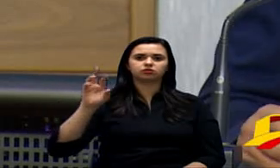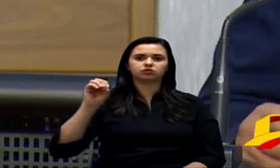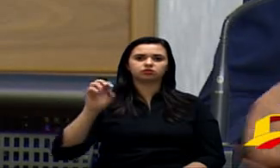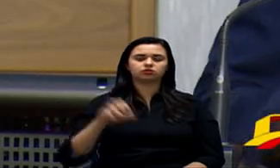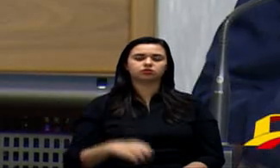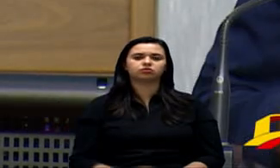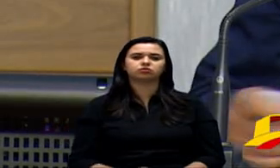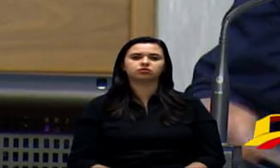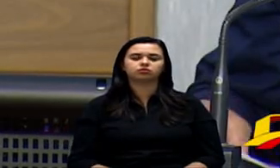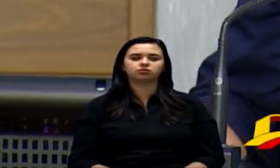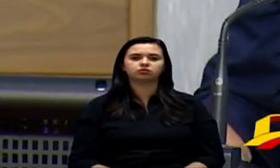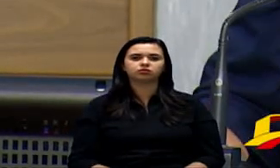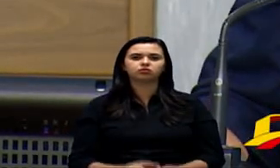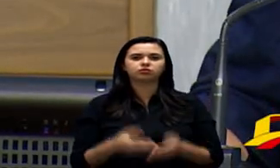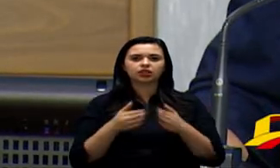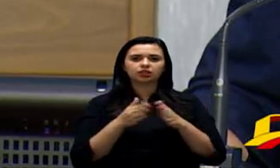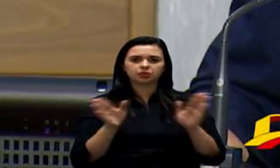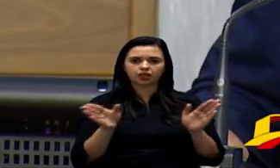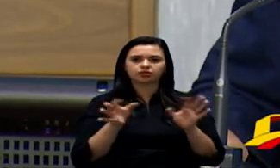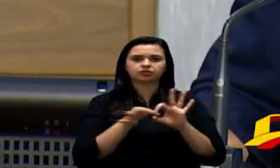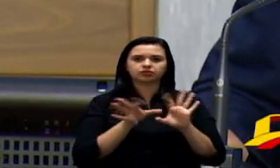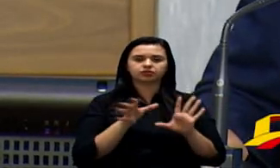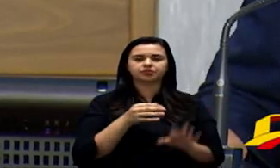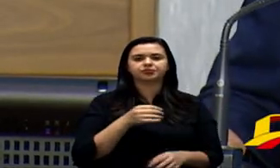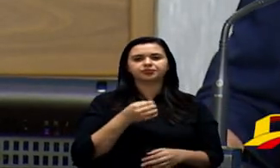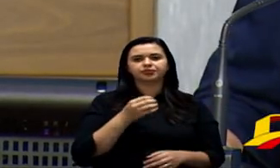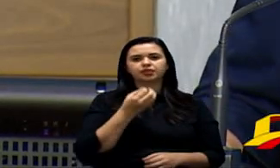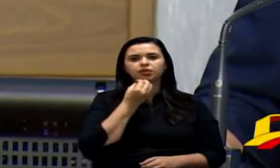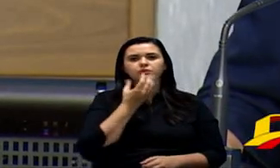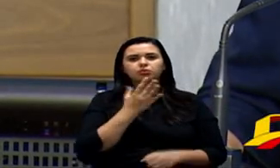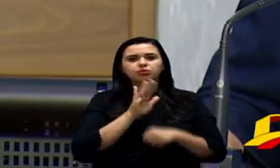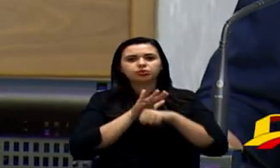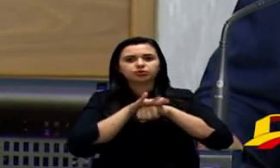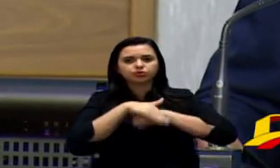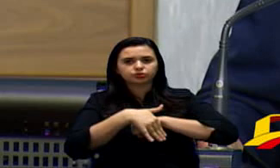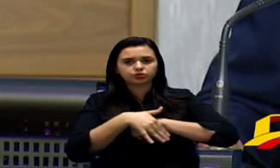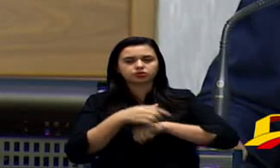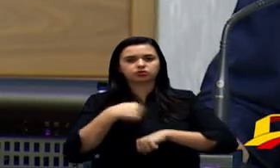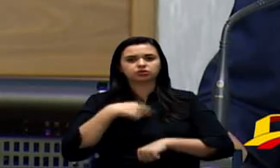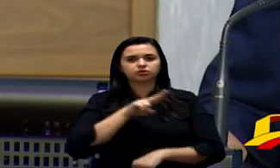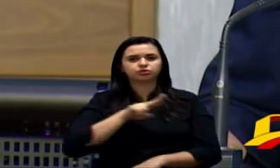Tá aberto. Boa noite a todos. Eu sou o Bruno, sou biólogo.